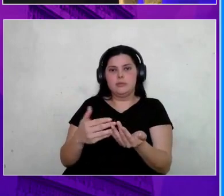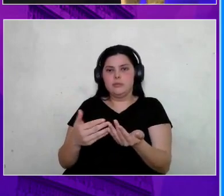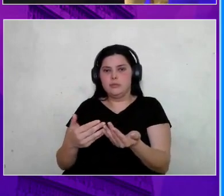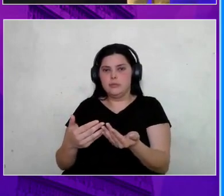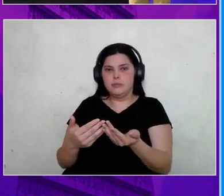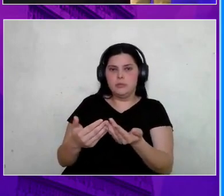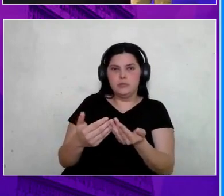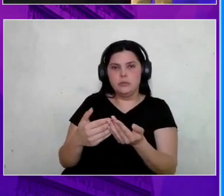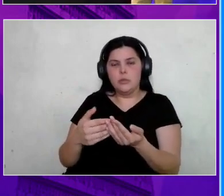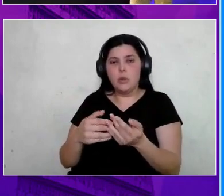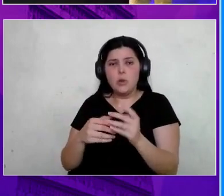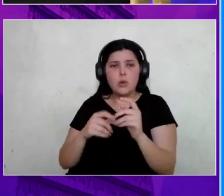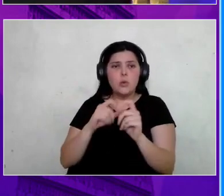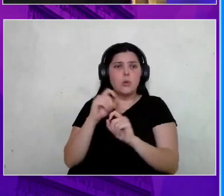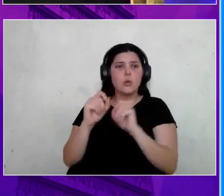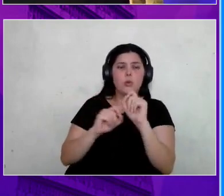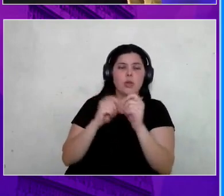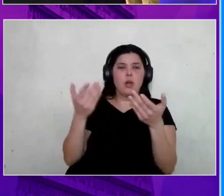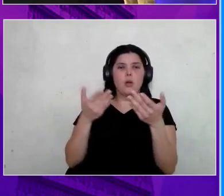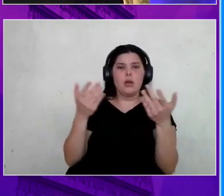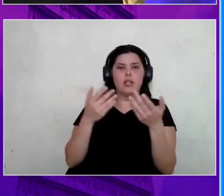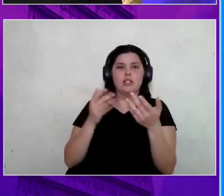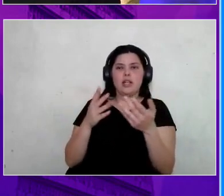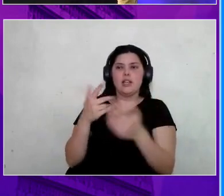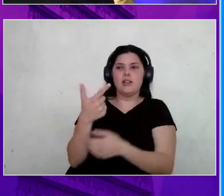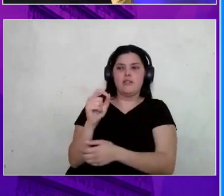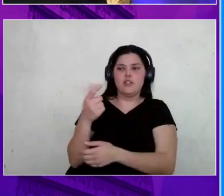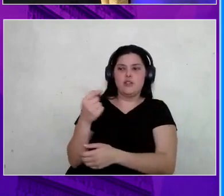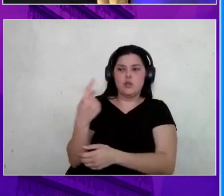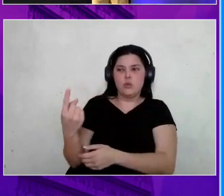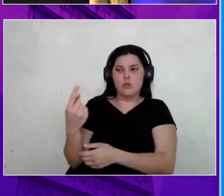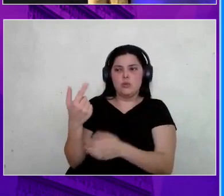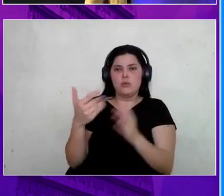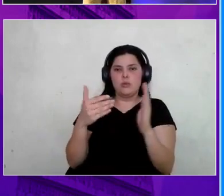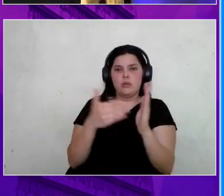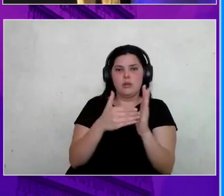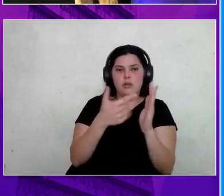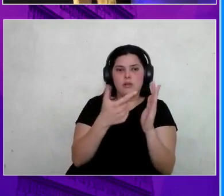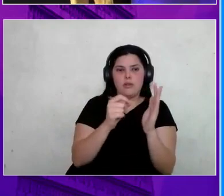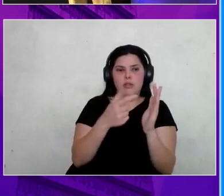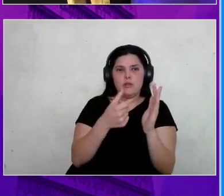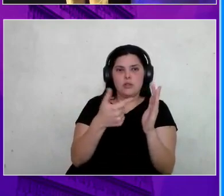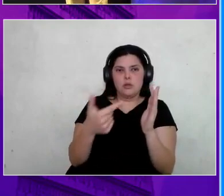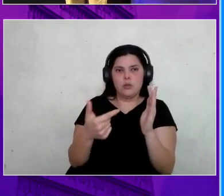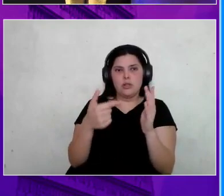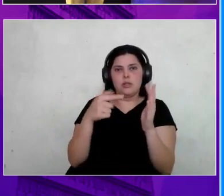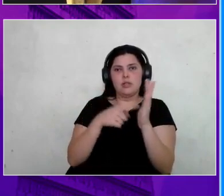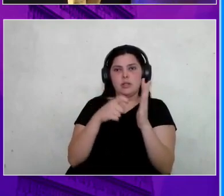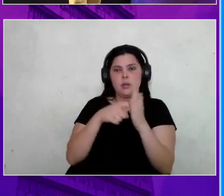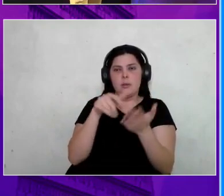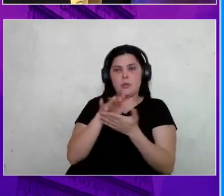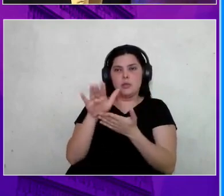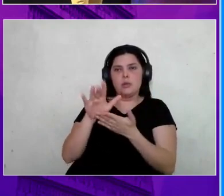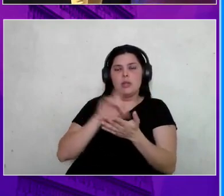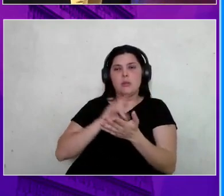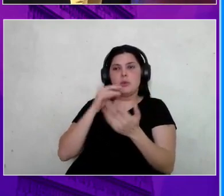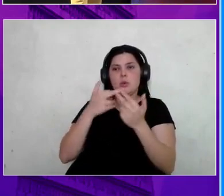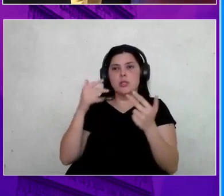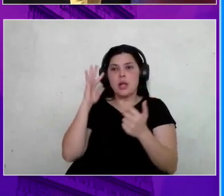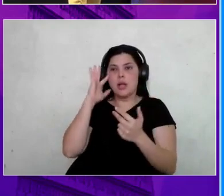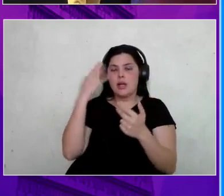E daí aqui, pessoal, a gente já está em 2021, 2022, com essa aplicação rodando em produção e tivemos algumas lições aprendidas, né?